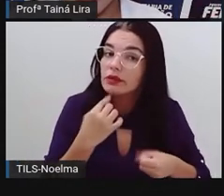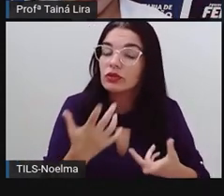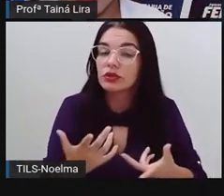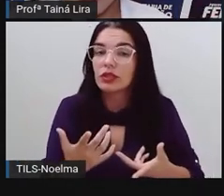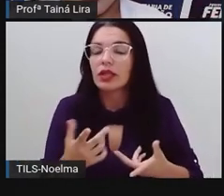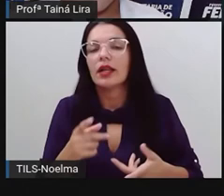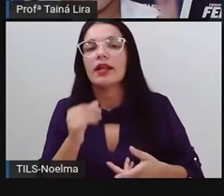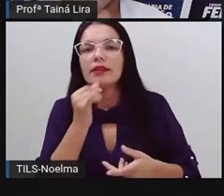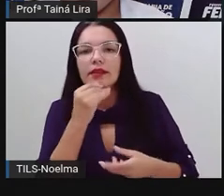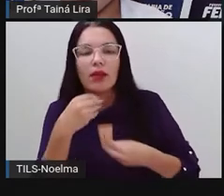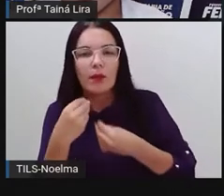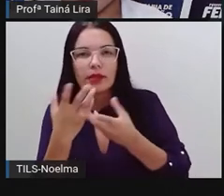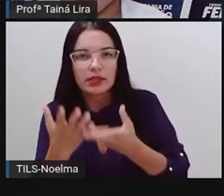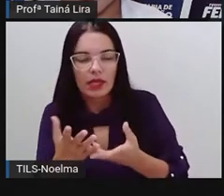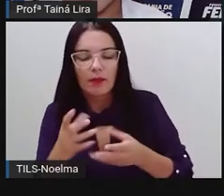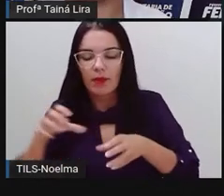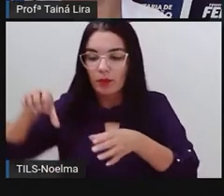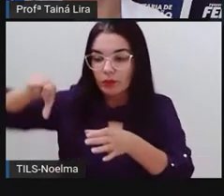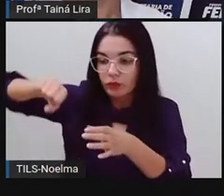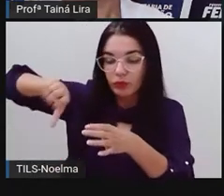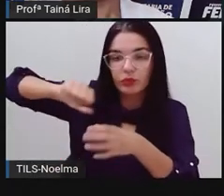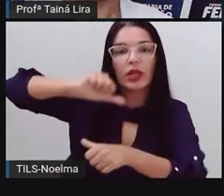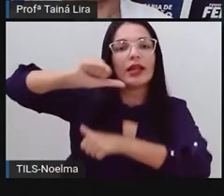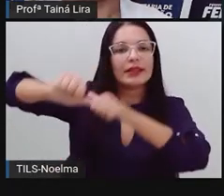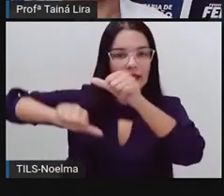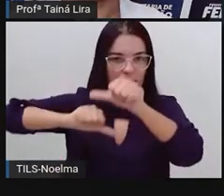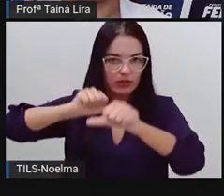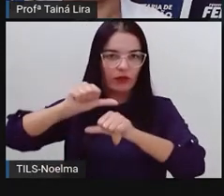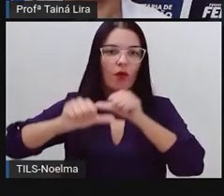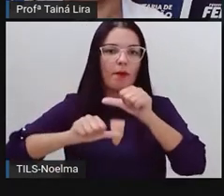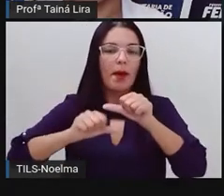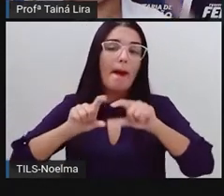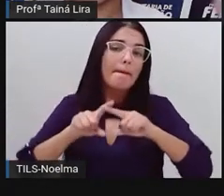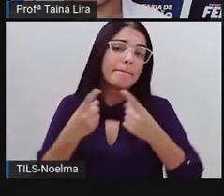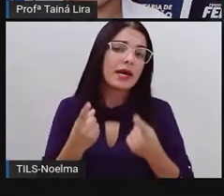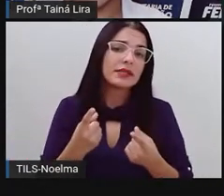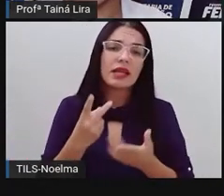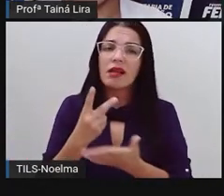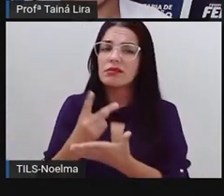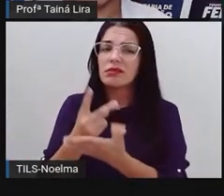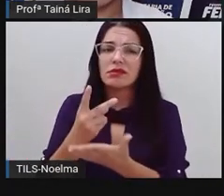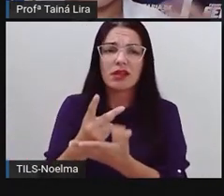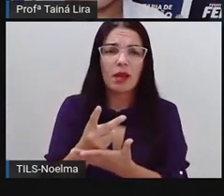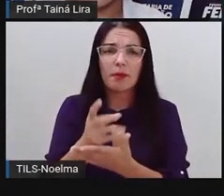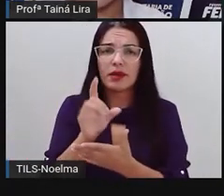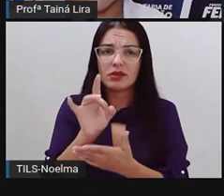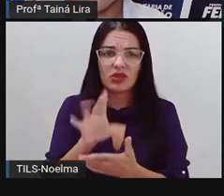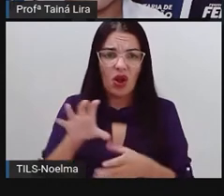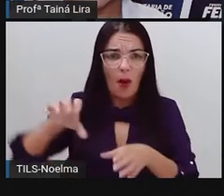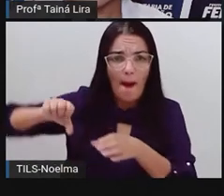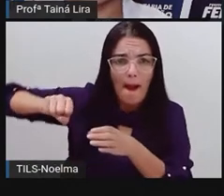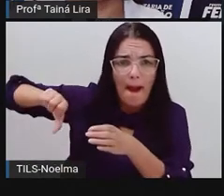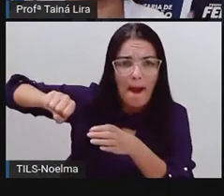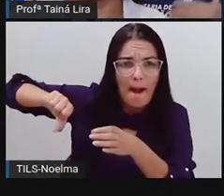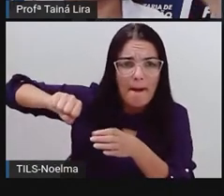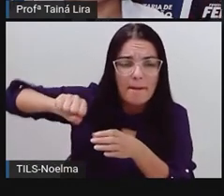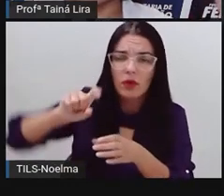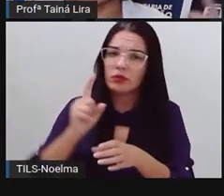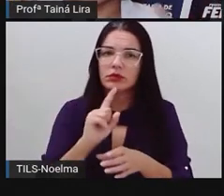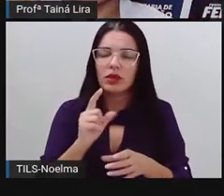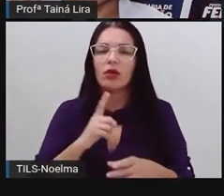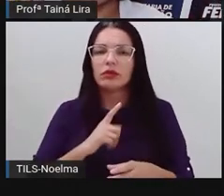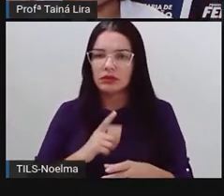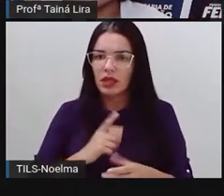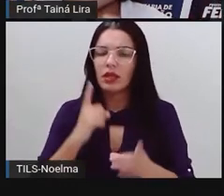lá do extrato de tomate do molho de tomate nem sempre a gente vai achar o tomate só informa aí de molho a gente